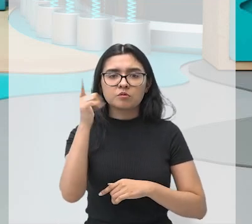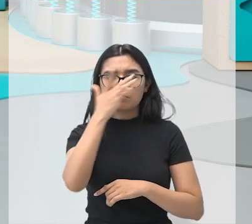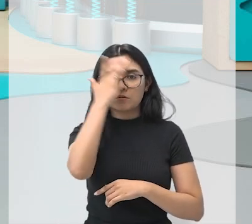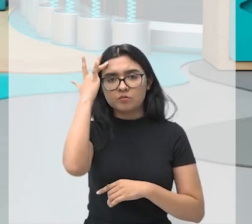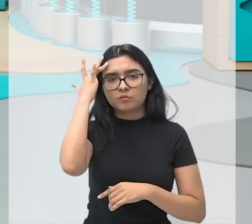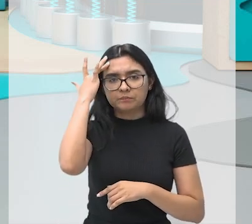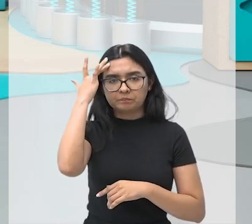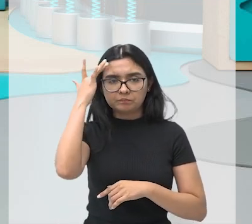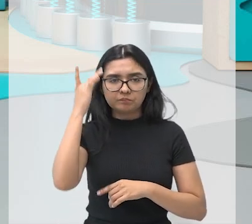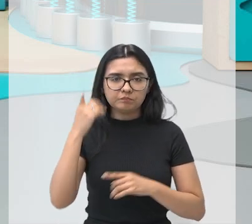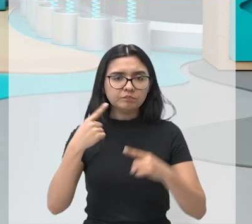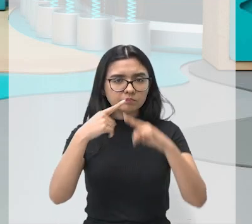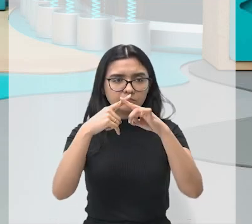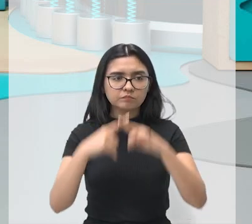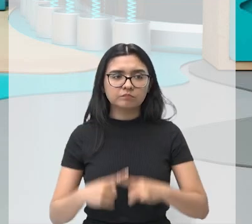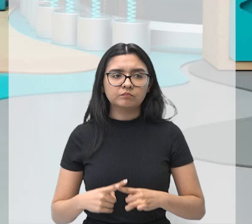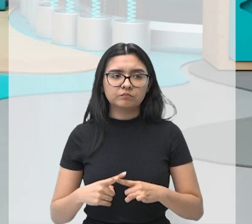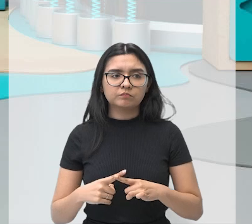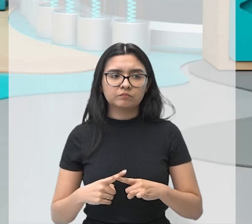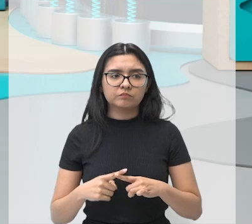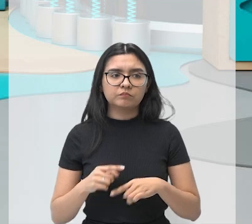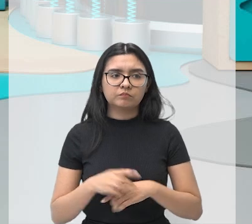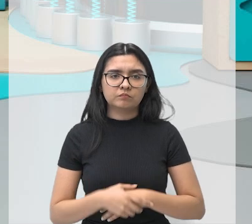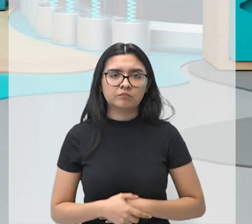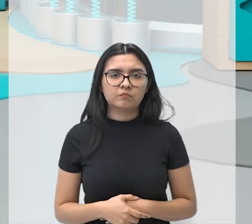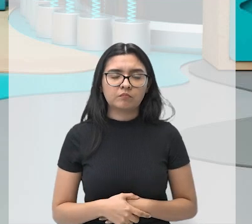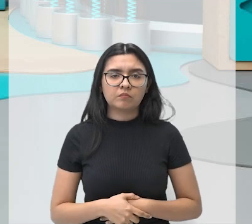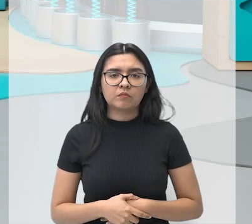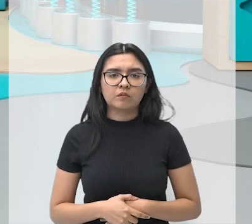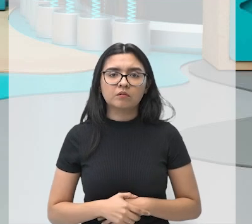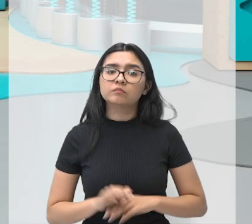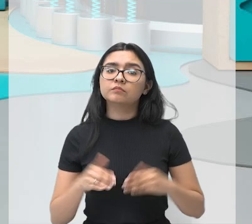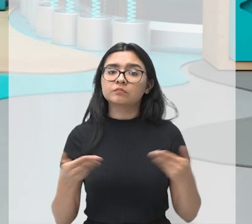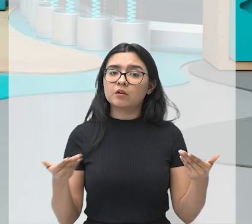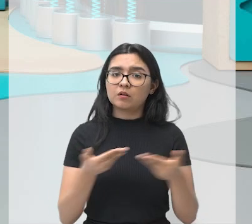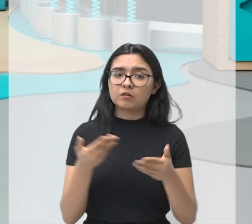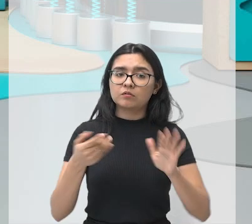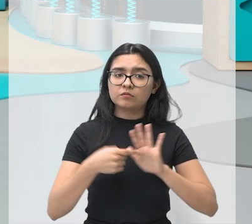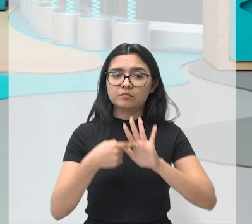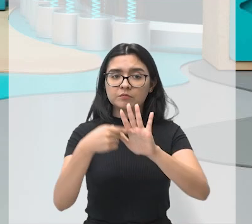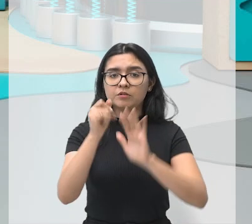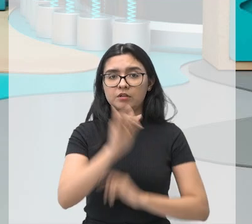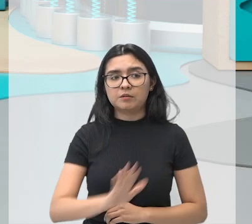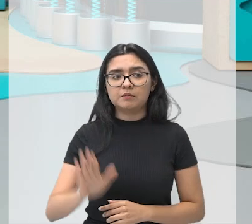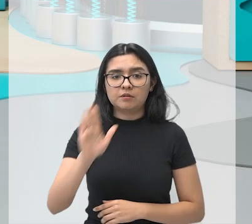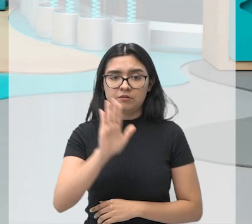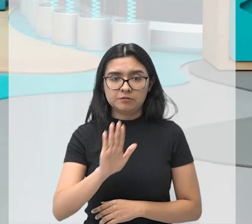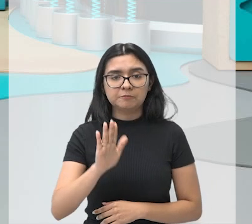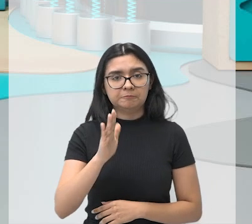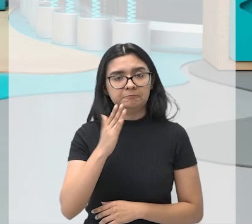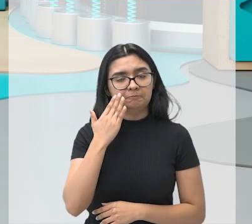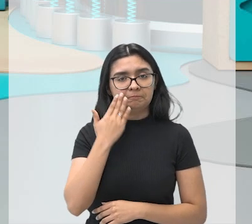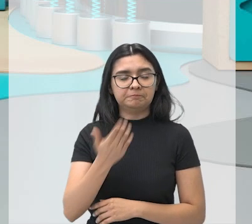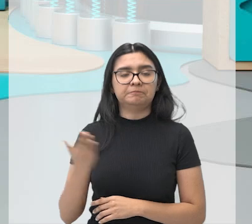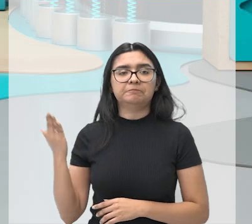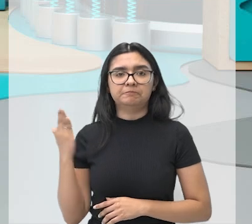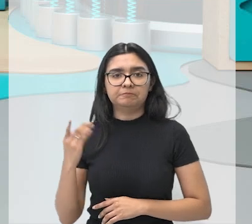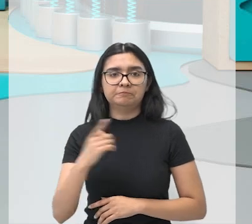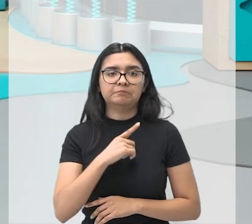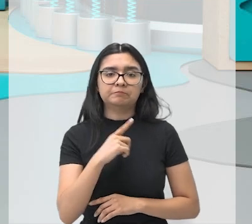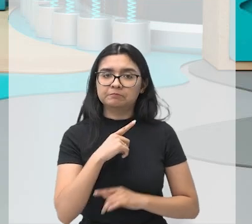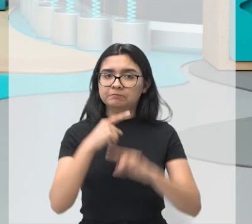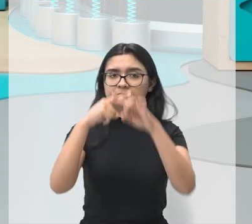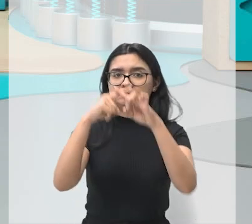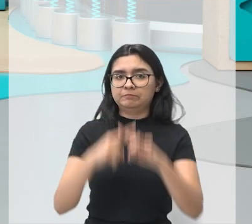prova. Bom, para a gente visualizar um pouco, olha só, eu trouxe aqui um conjunto de imagens para vocês das modalidades que a gente